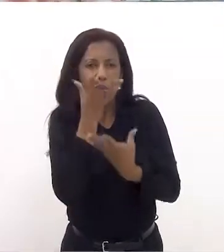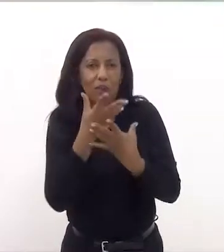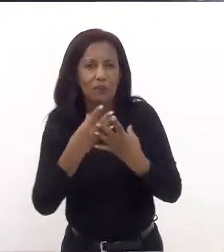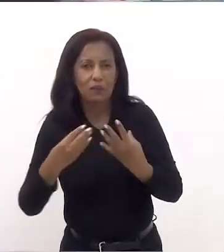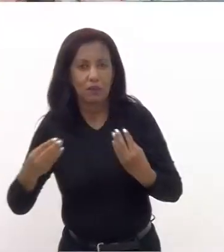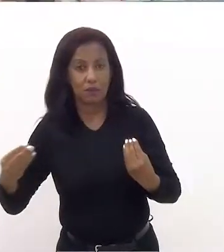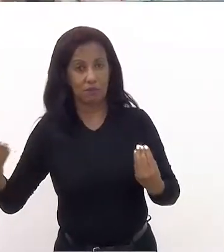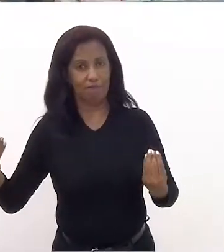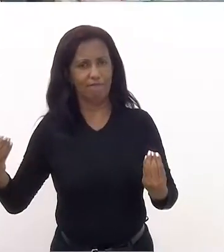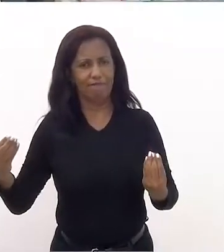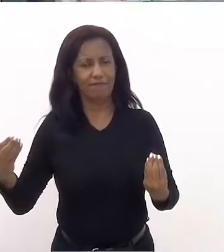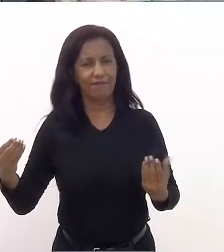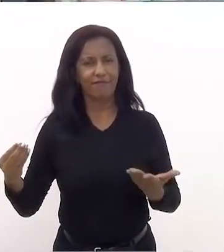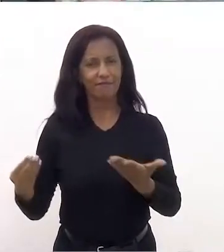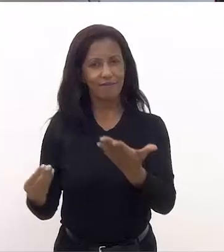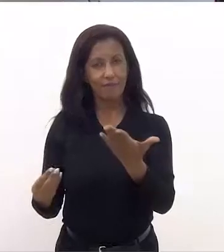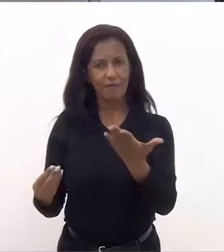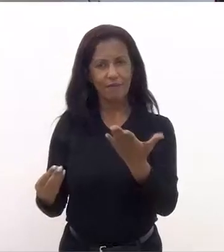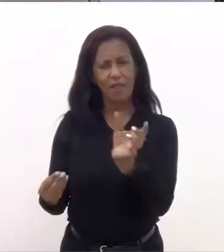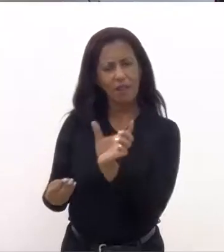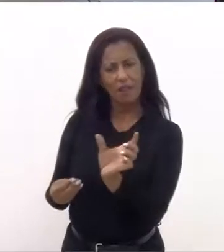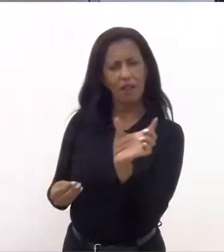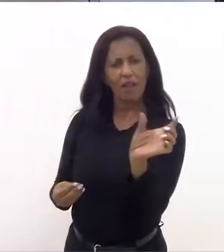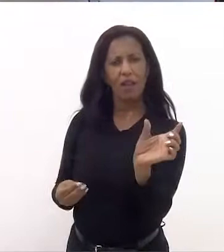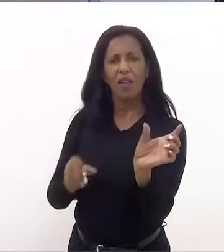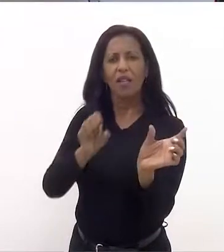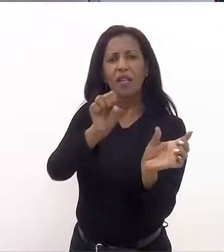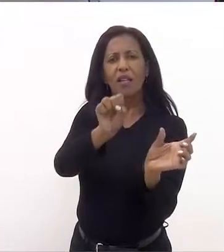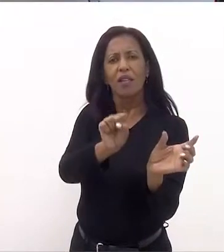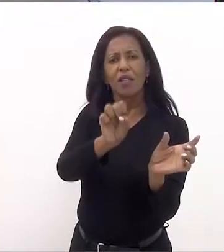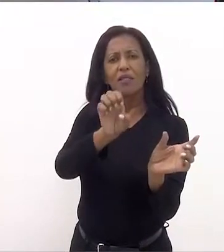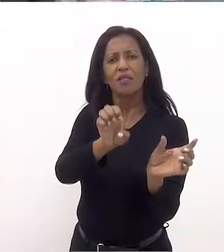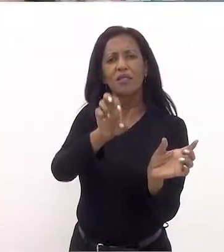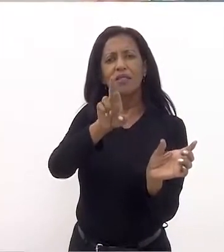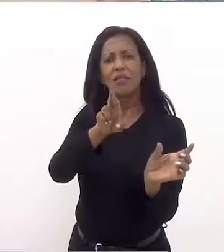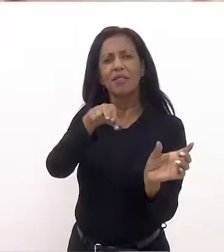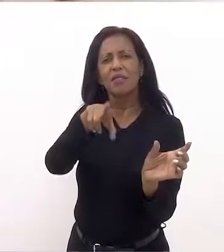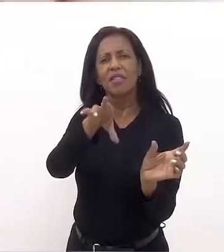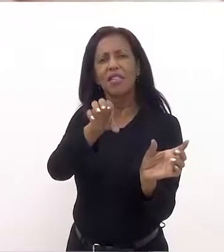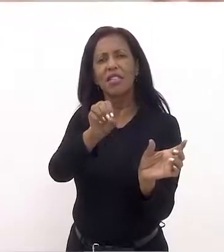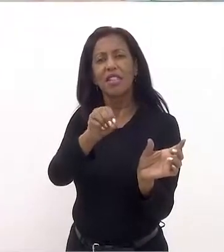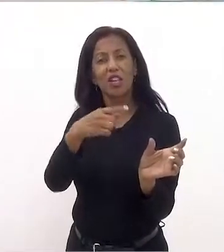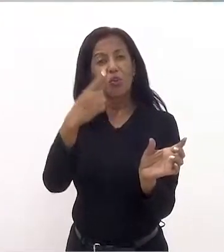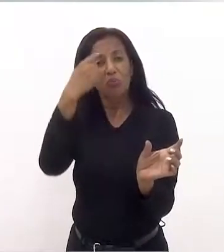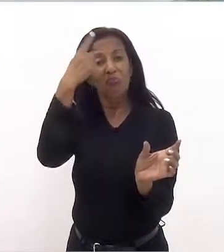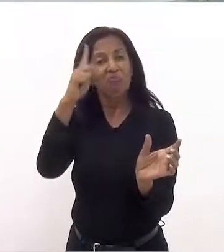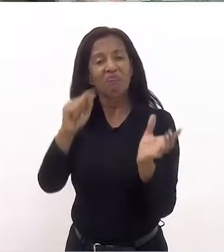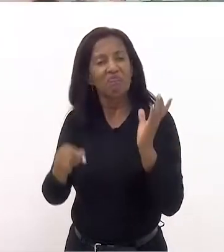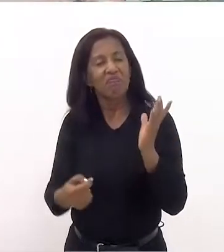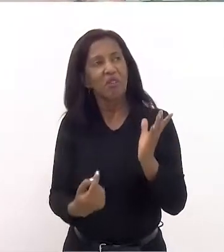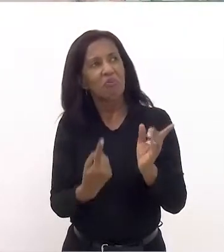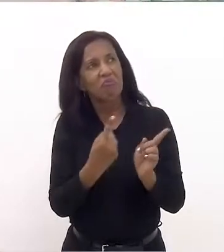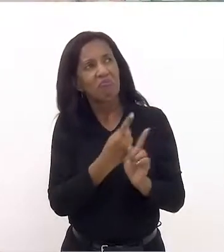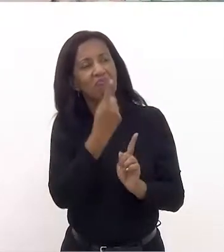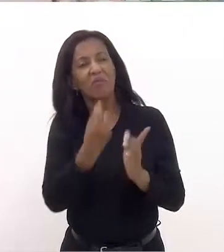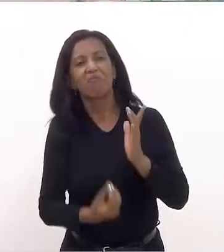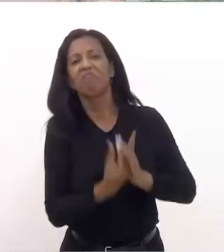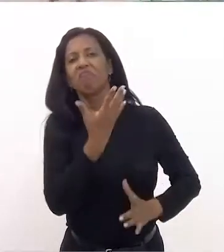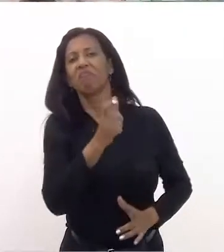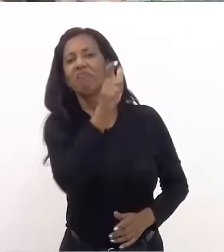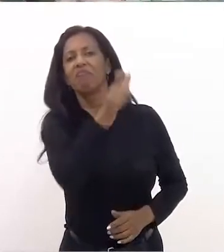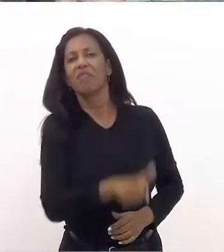perdeu. Esse sereno que aparece aí é uma personagem que eu criei para o livro. Como eu